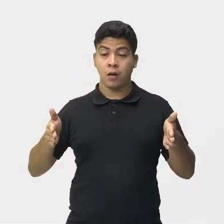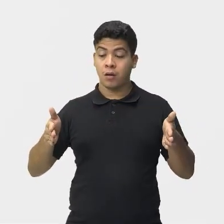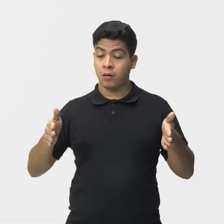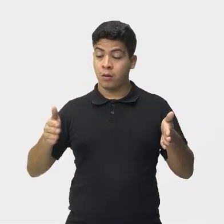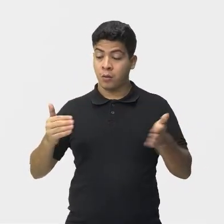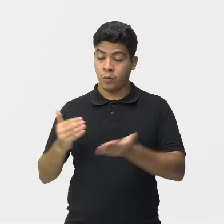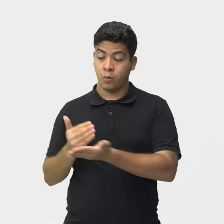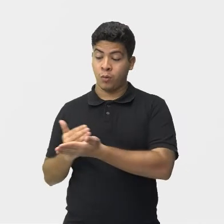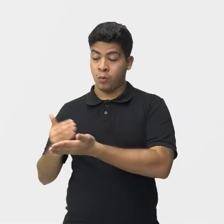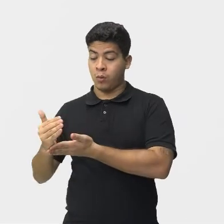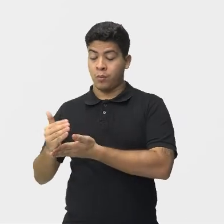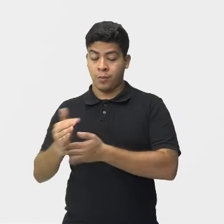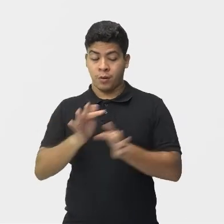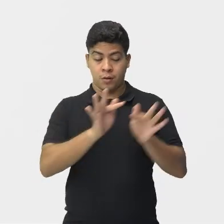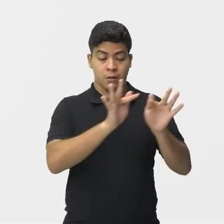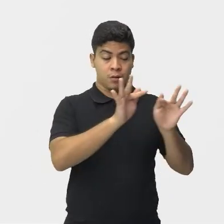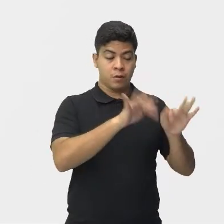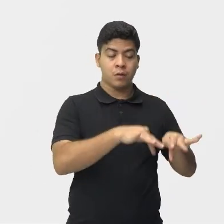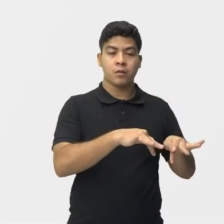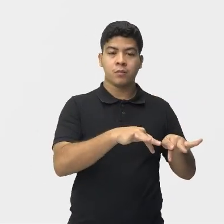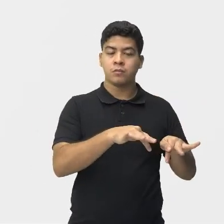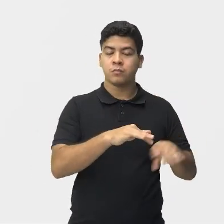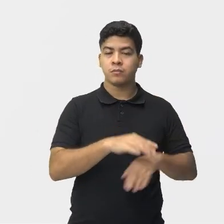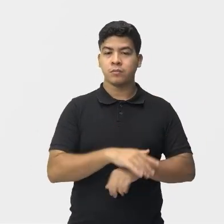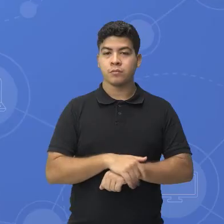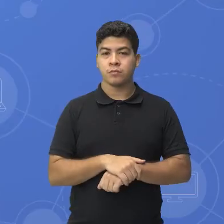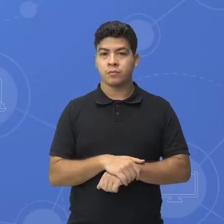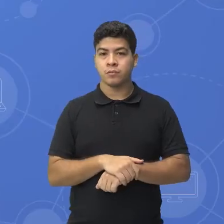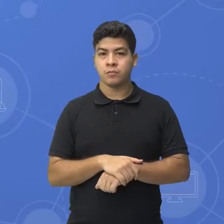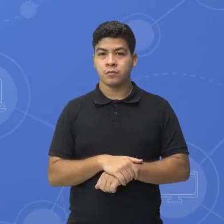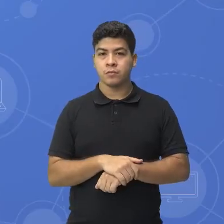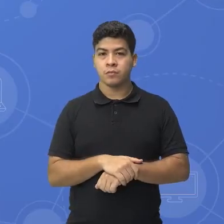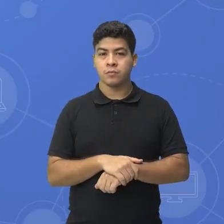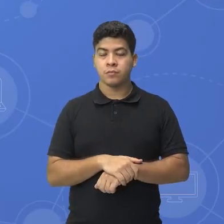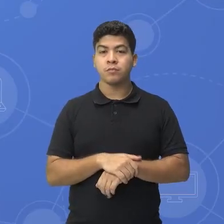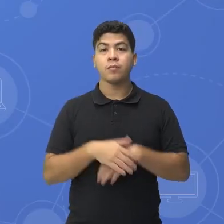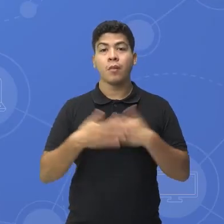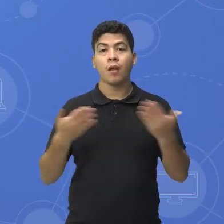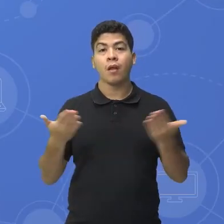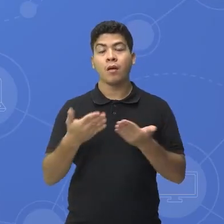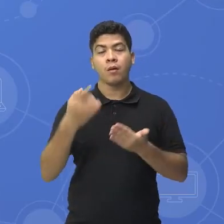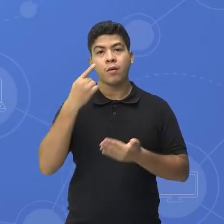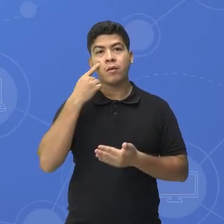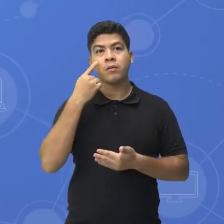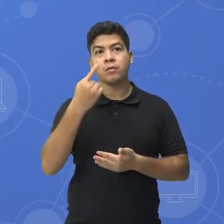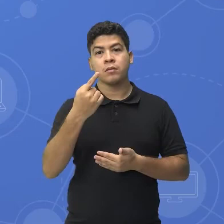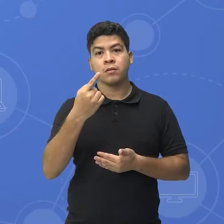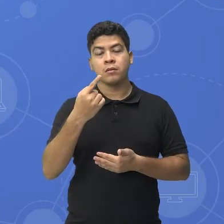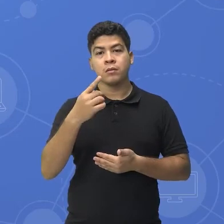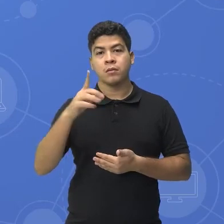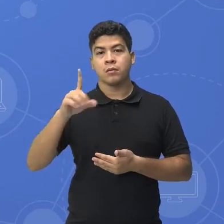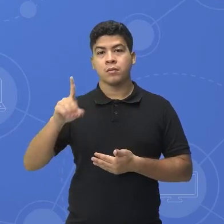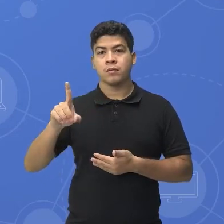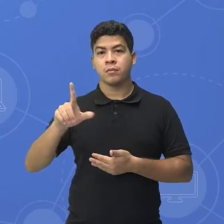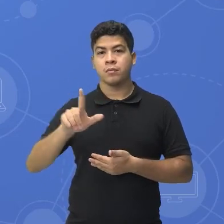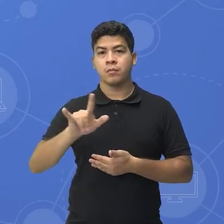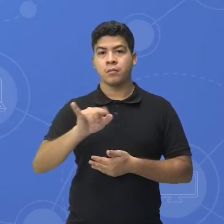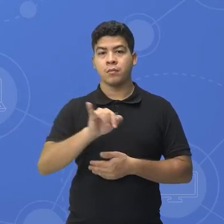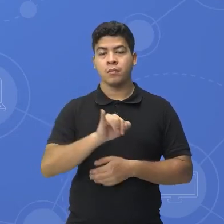área do gráfico da velocidade pelo tempo. Vamos agora para a